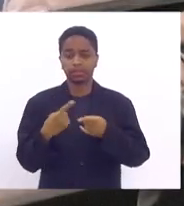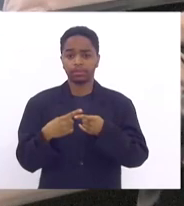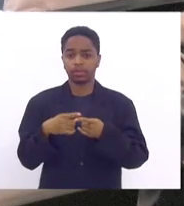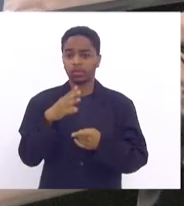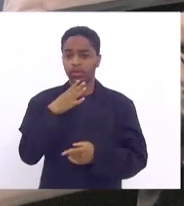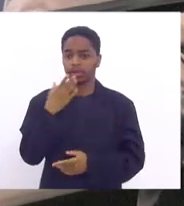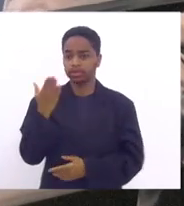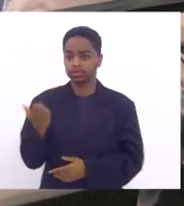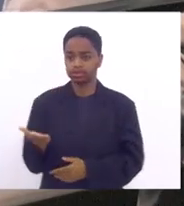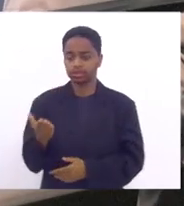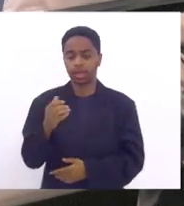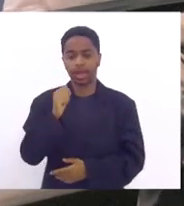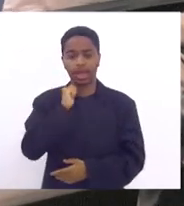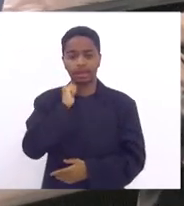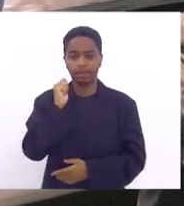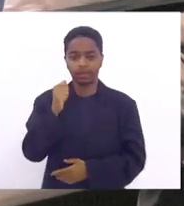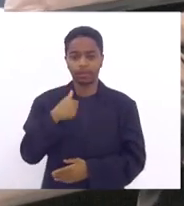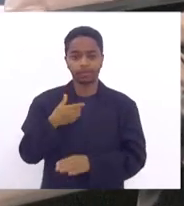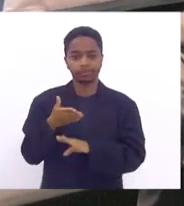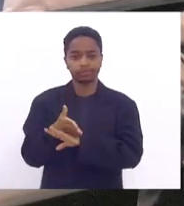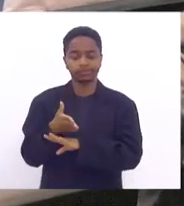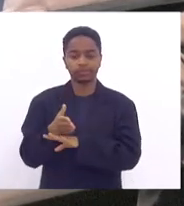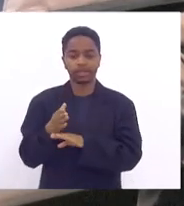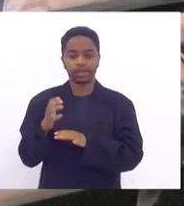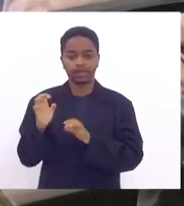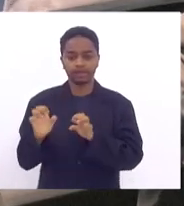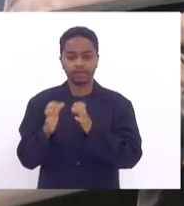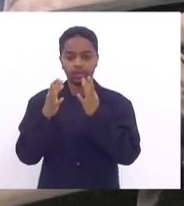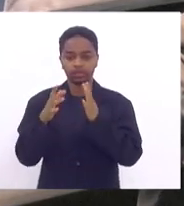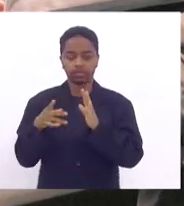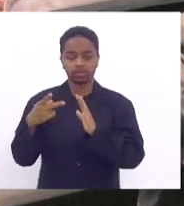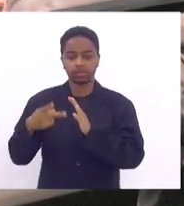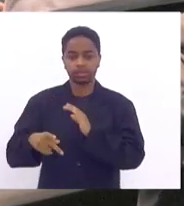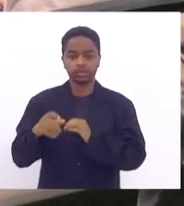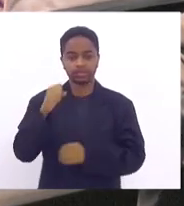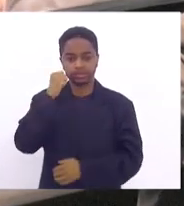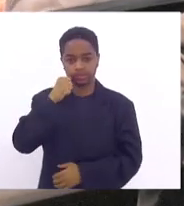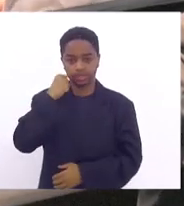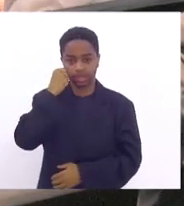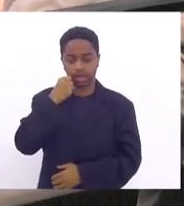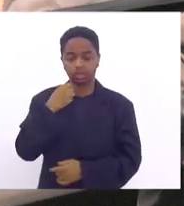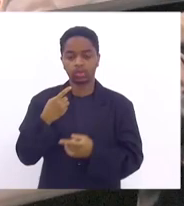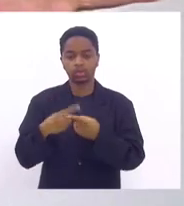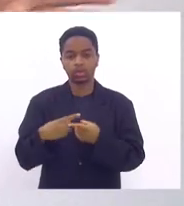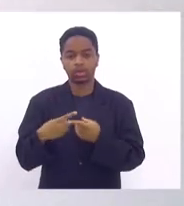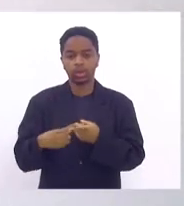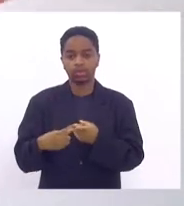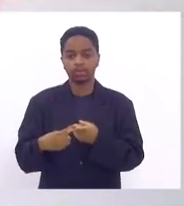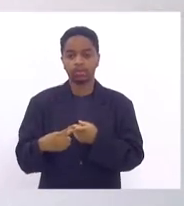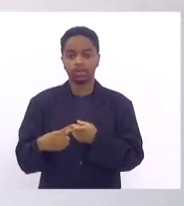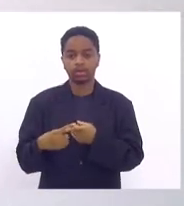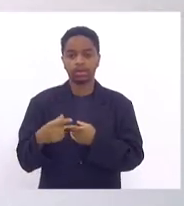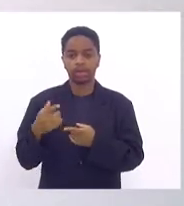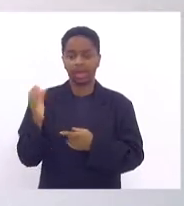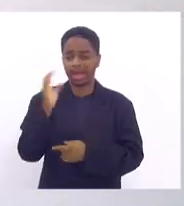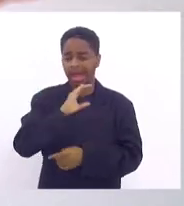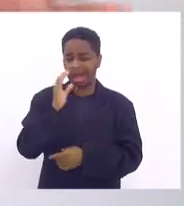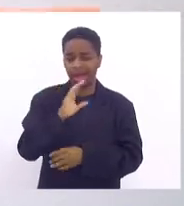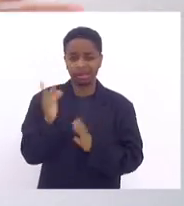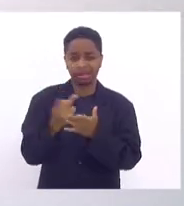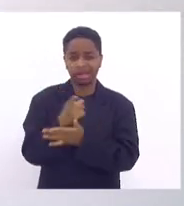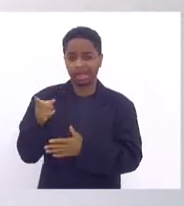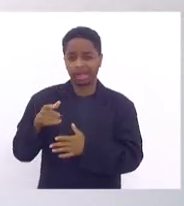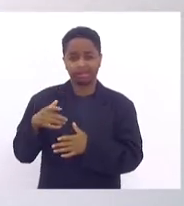Dra Roberta em abril num evento que eu fui no senado federal na advocacia do Senado lá foi muito rápido ela tava eh muito